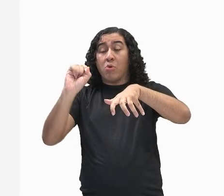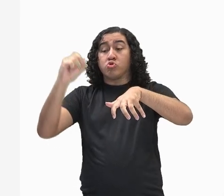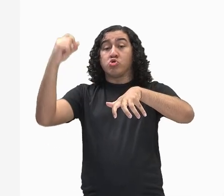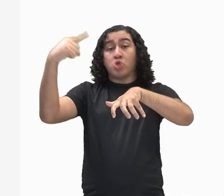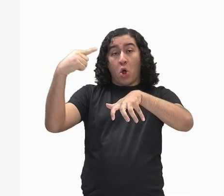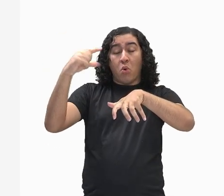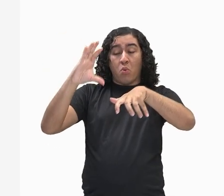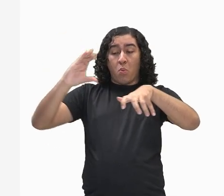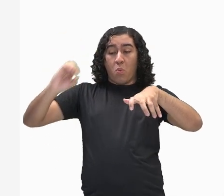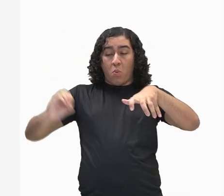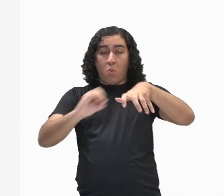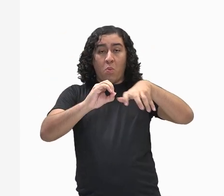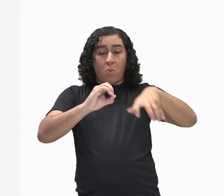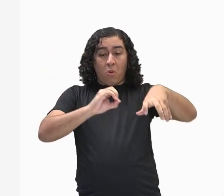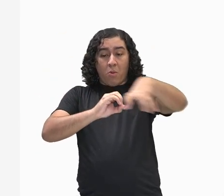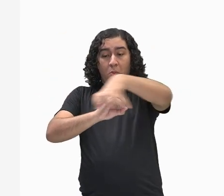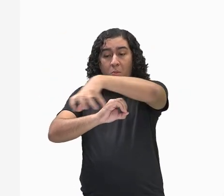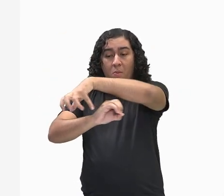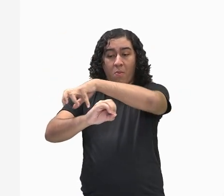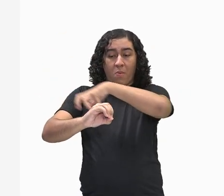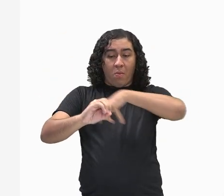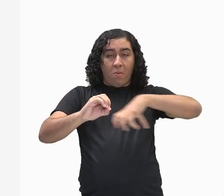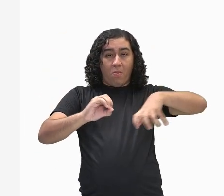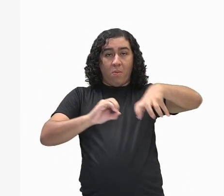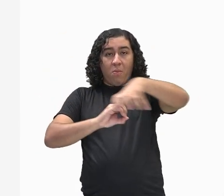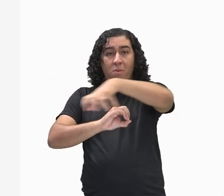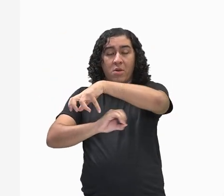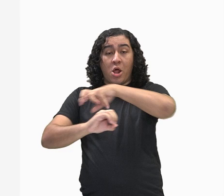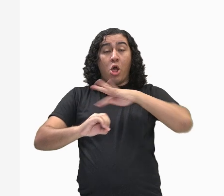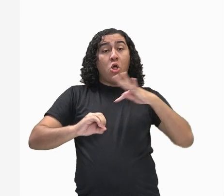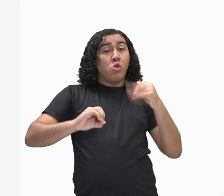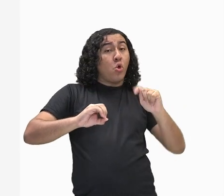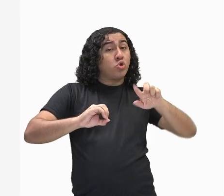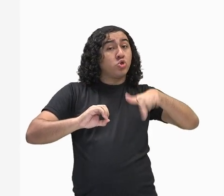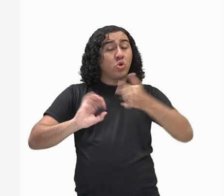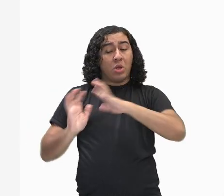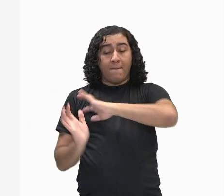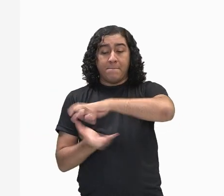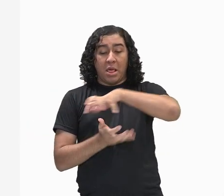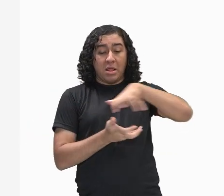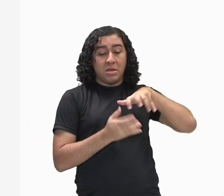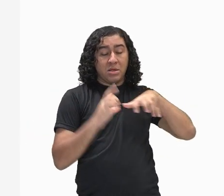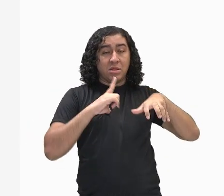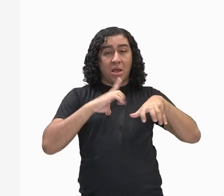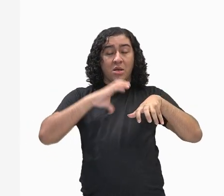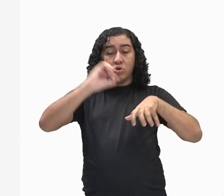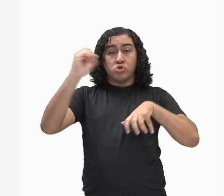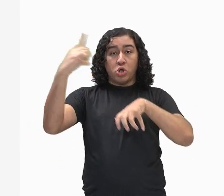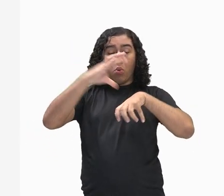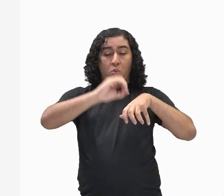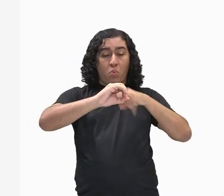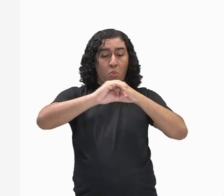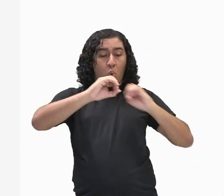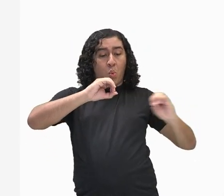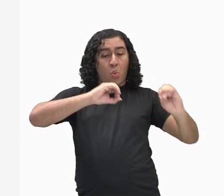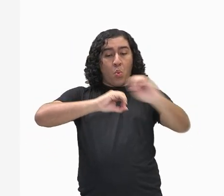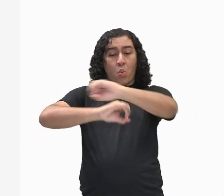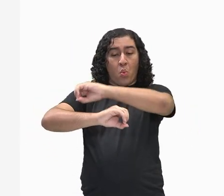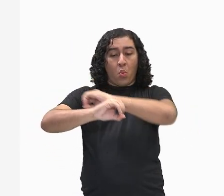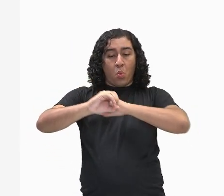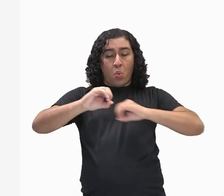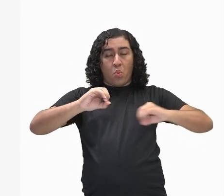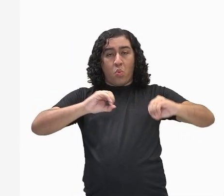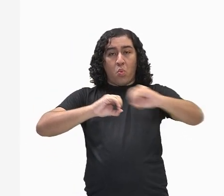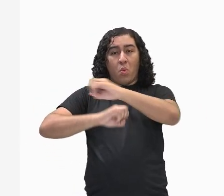todo o sistema, né? E aí todos os outros planetas ficam girando, fazendo sua órbita em torno